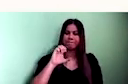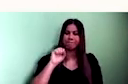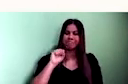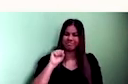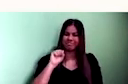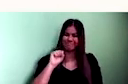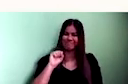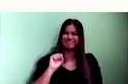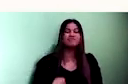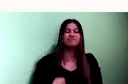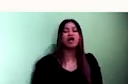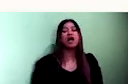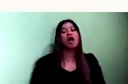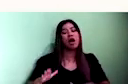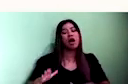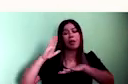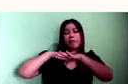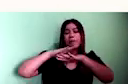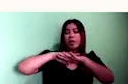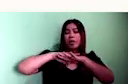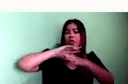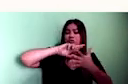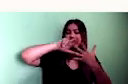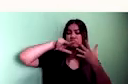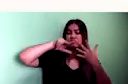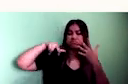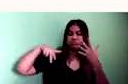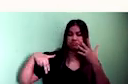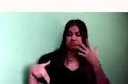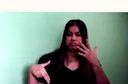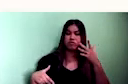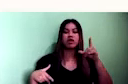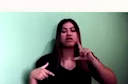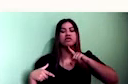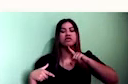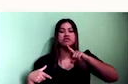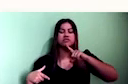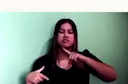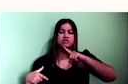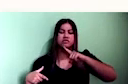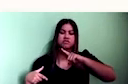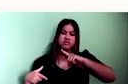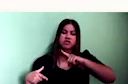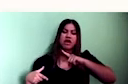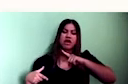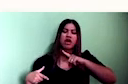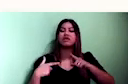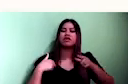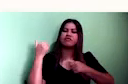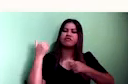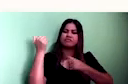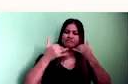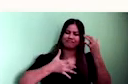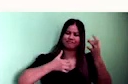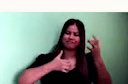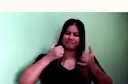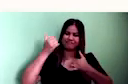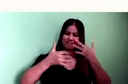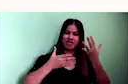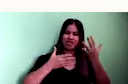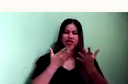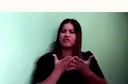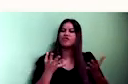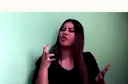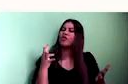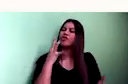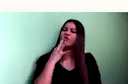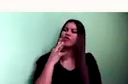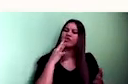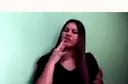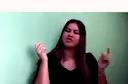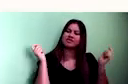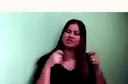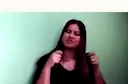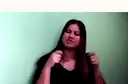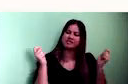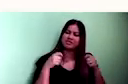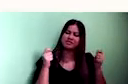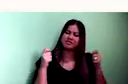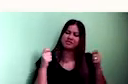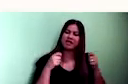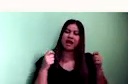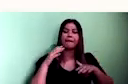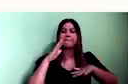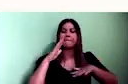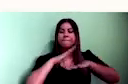várias práticas que o SUS institucionalizou, e eu vou explicar um pouquinho para vocês conhecerem sobre essas práticas,